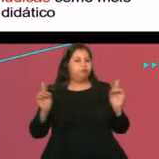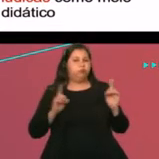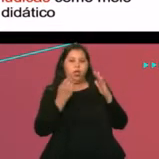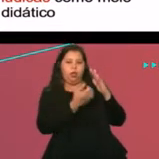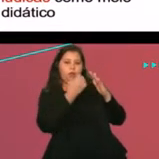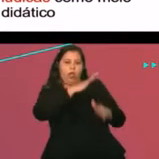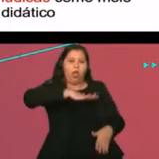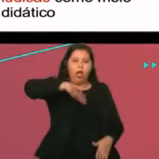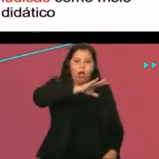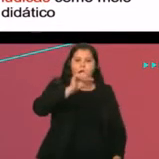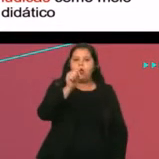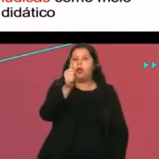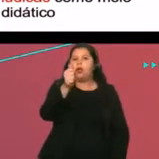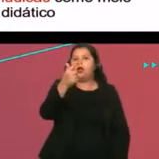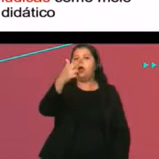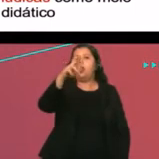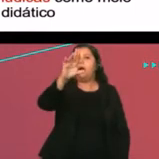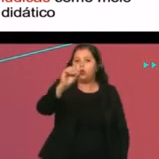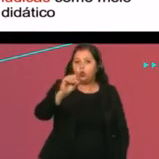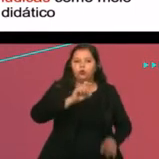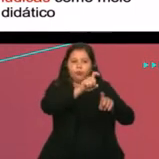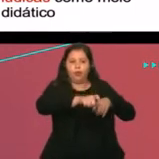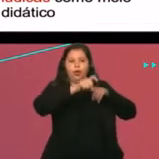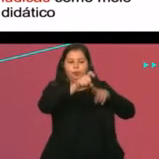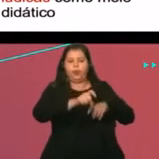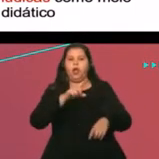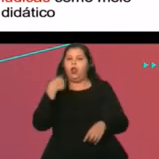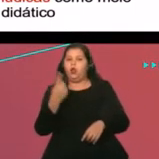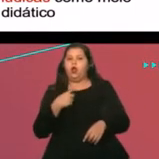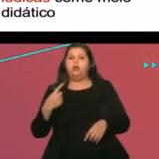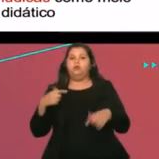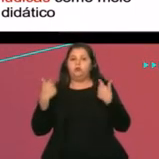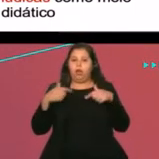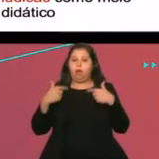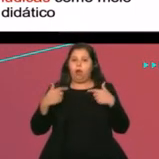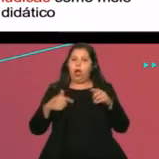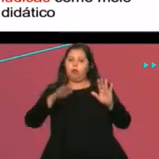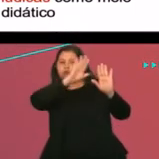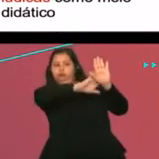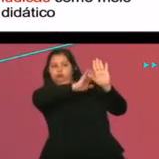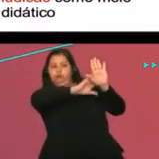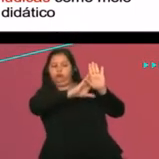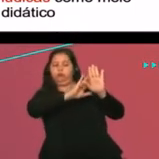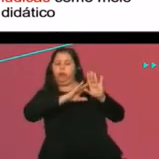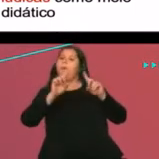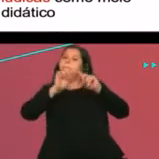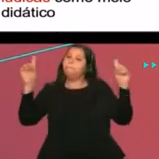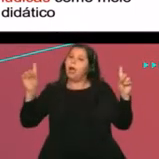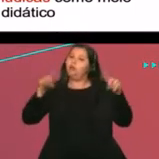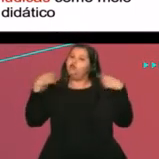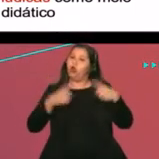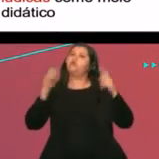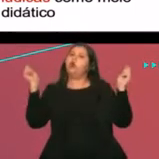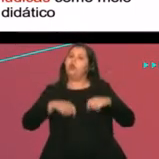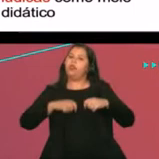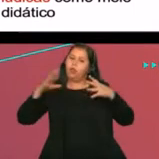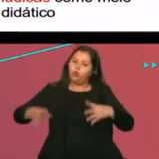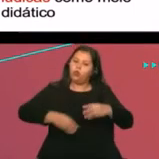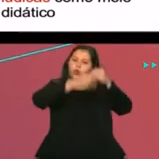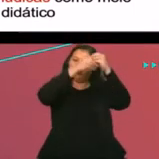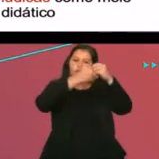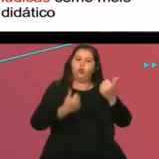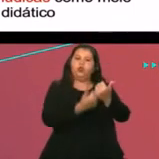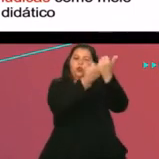empresário do agronegócio a nossa ação é uma ação indireta mas nós podemos contribuir com os objetivos o aumento